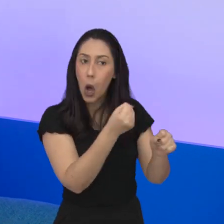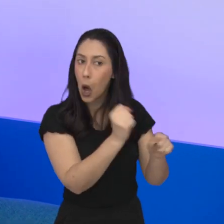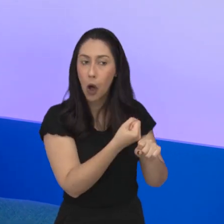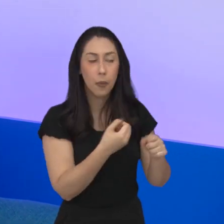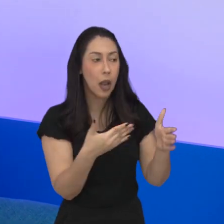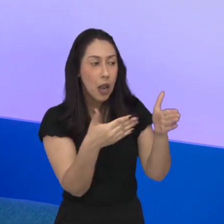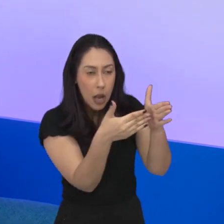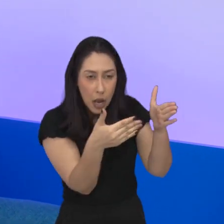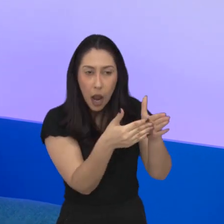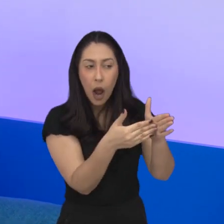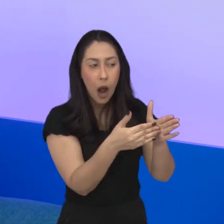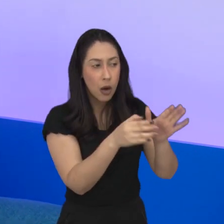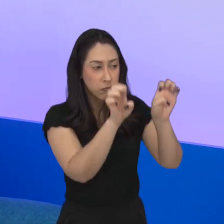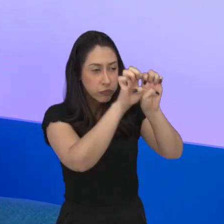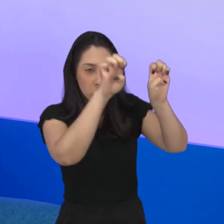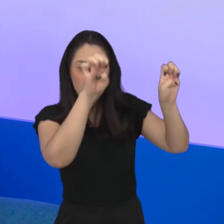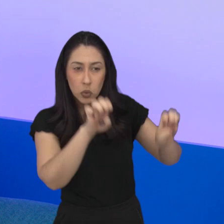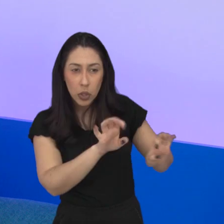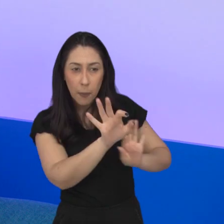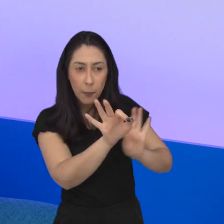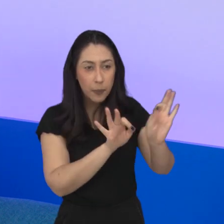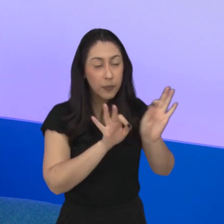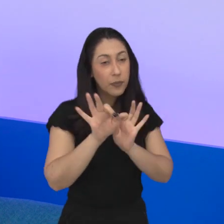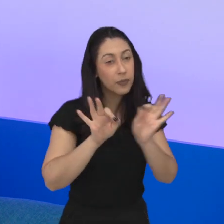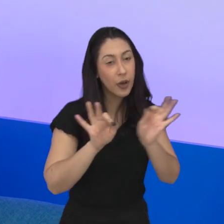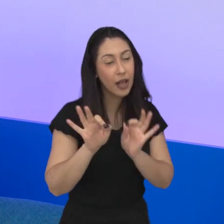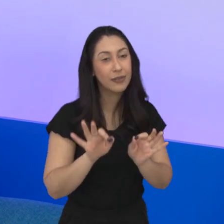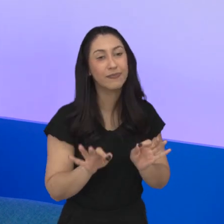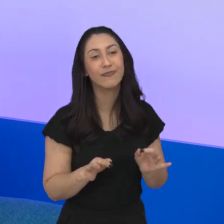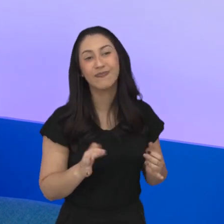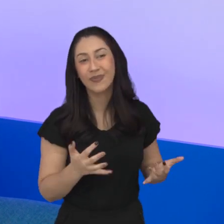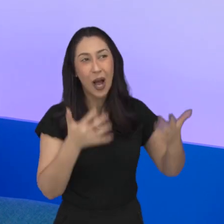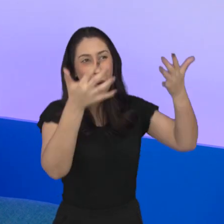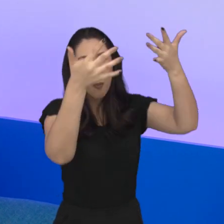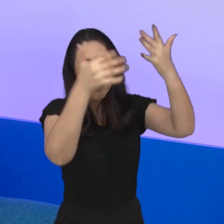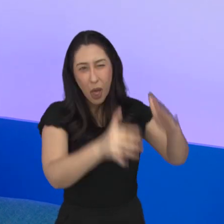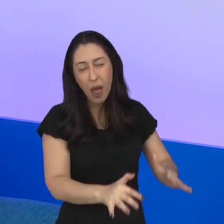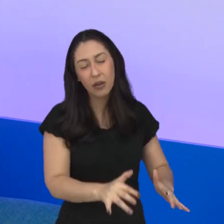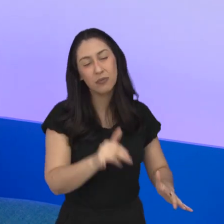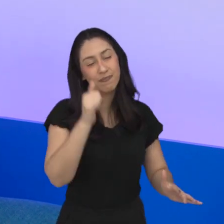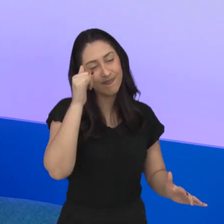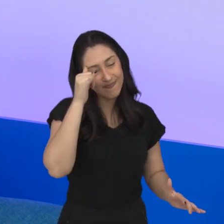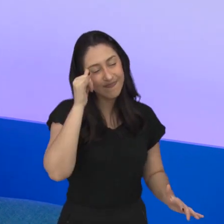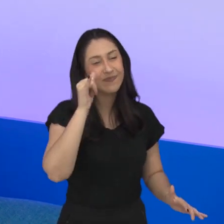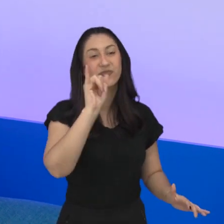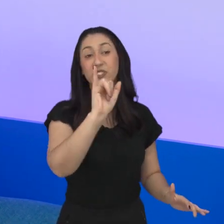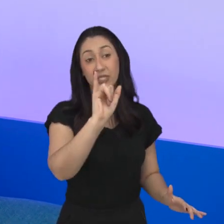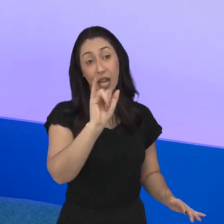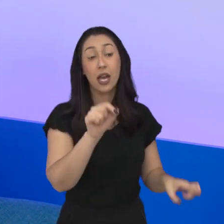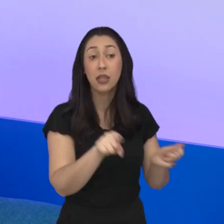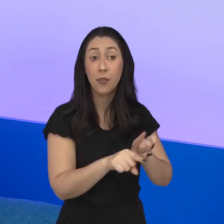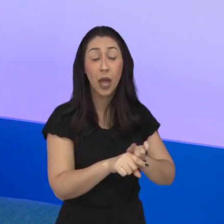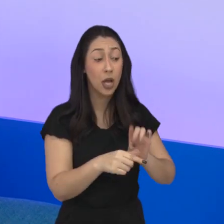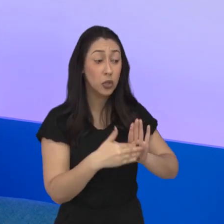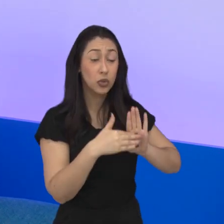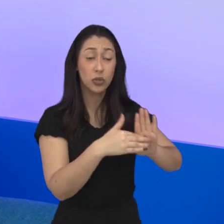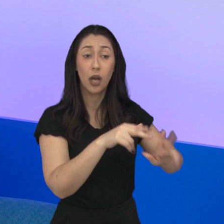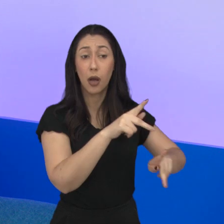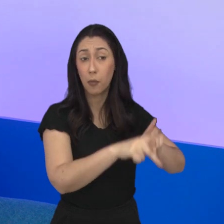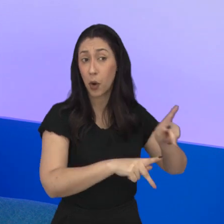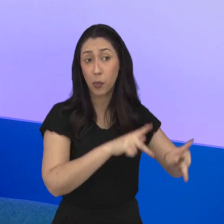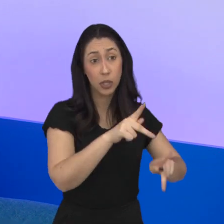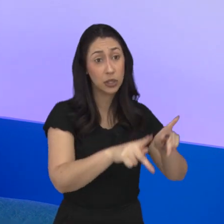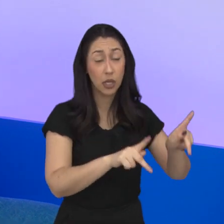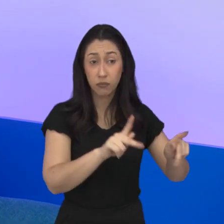contenção, obras de infraestrutura, que tentem evitar ao máximo, né, que esses eventos tenham um impacto tão grande,